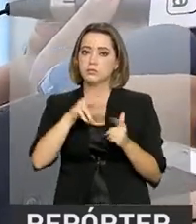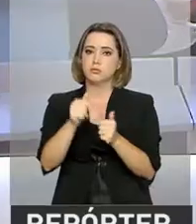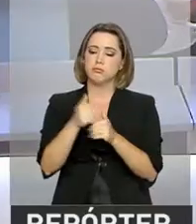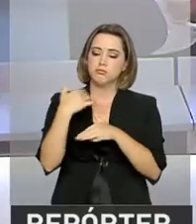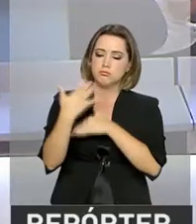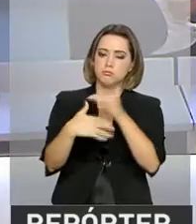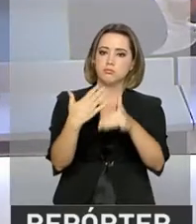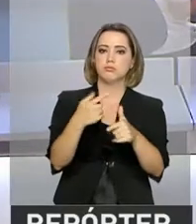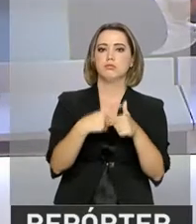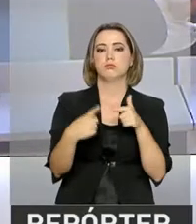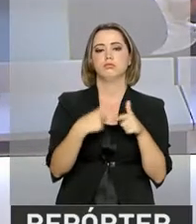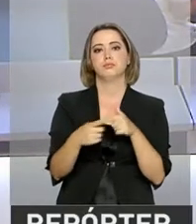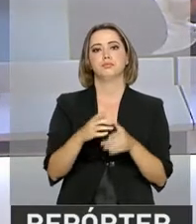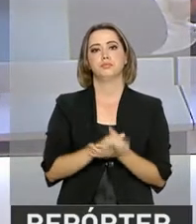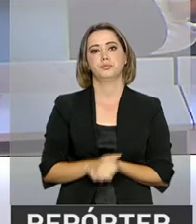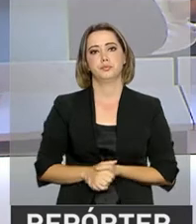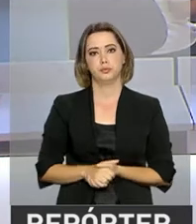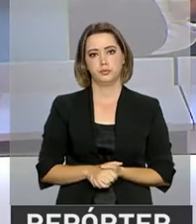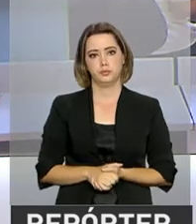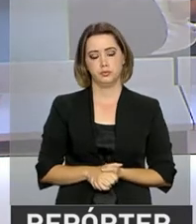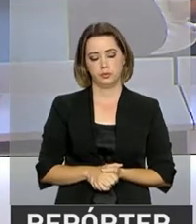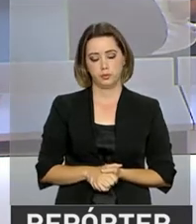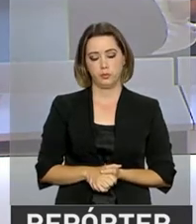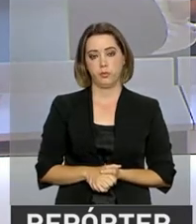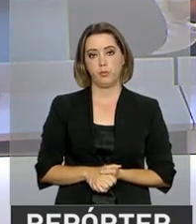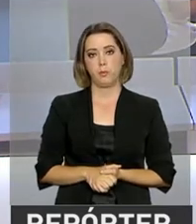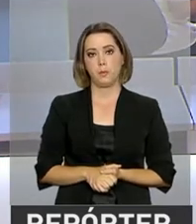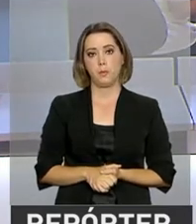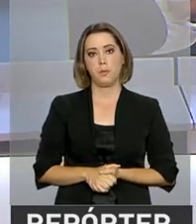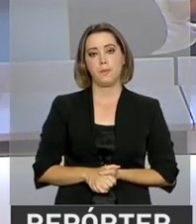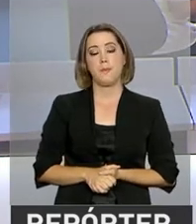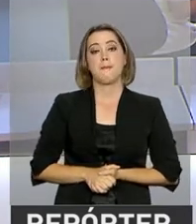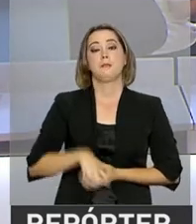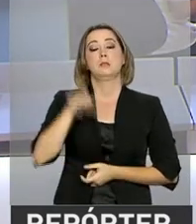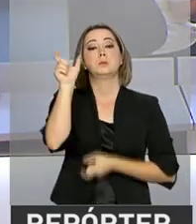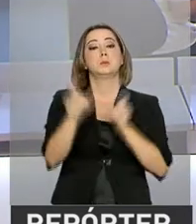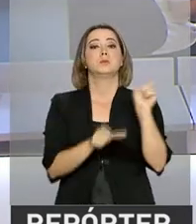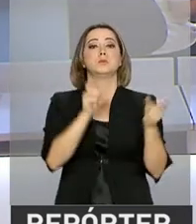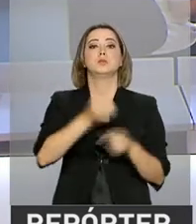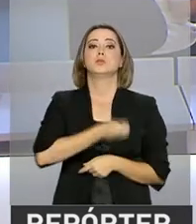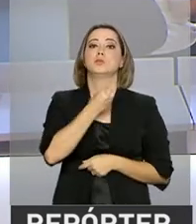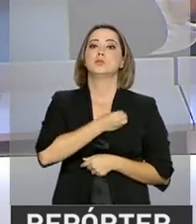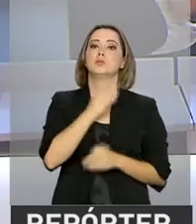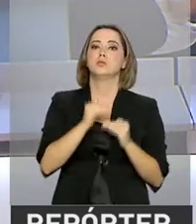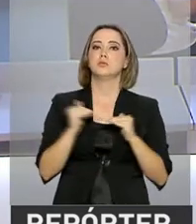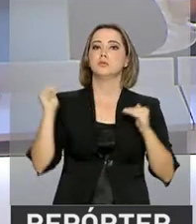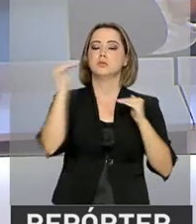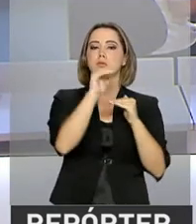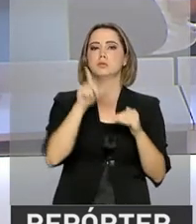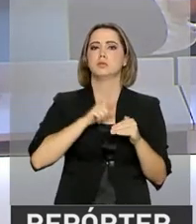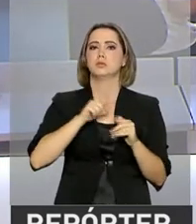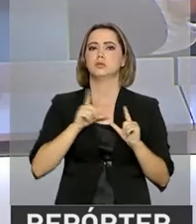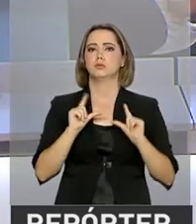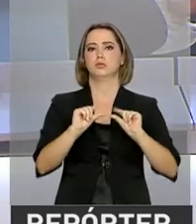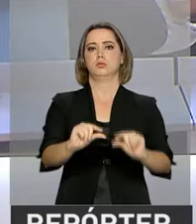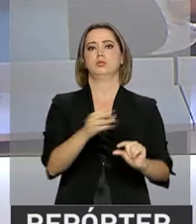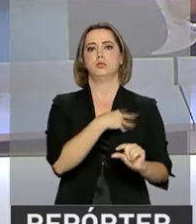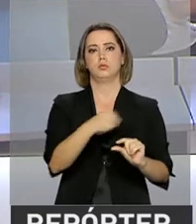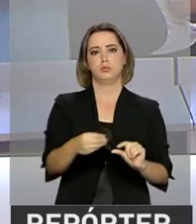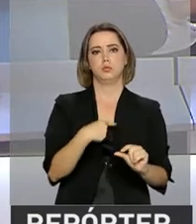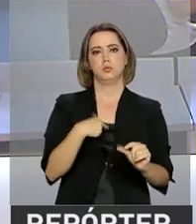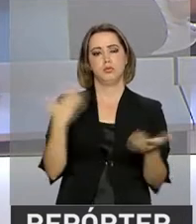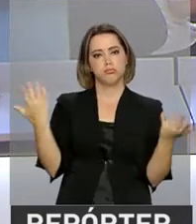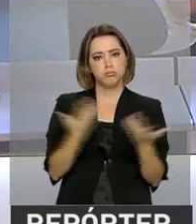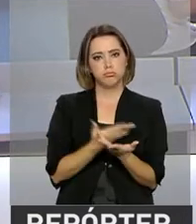vai. Os brasileiros estão vivendo mais e tendo menos filhos. A tendência de envelhecimento da população e o atual